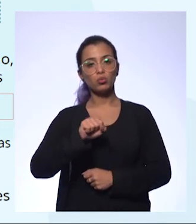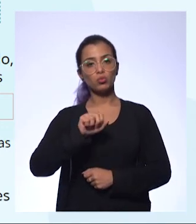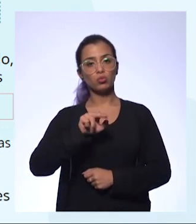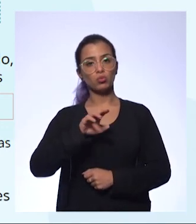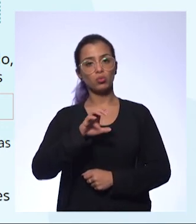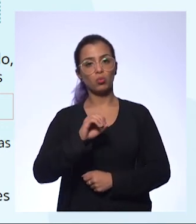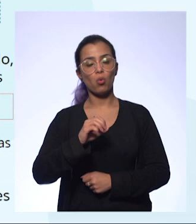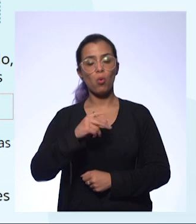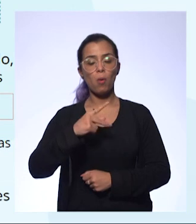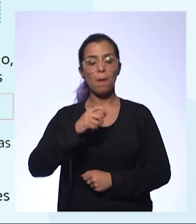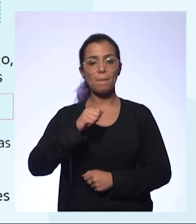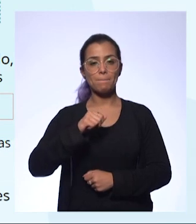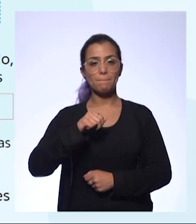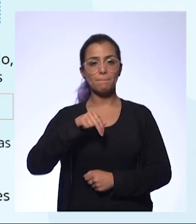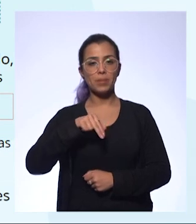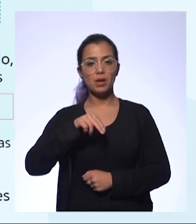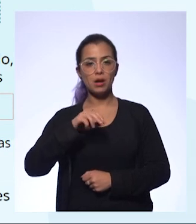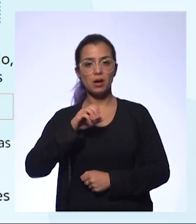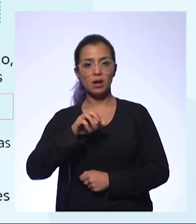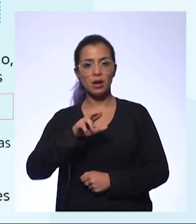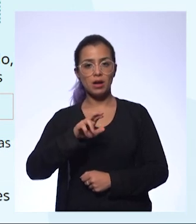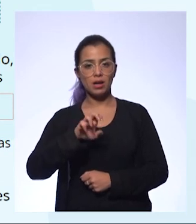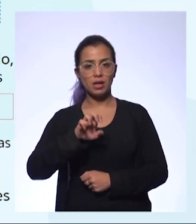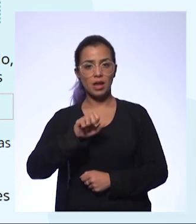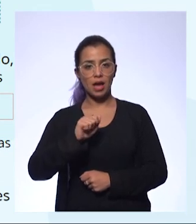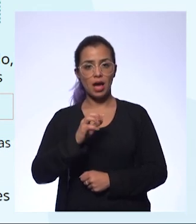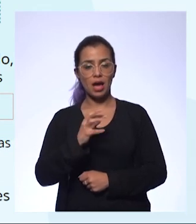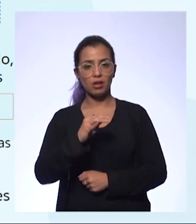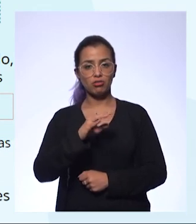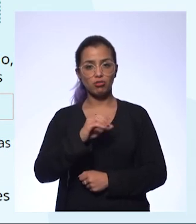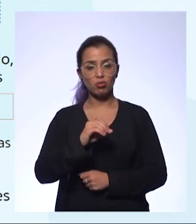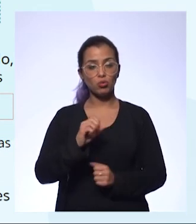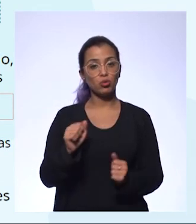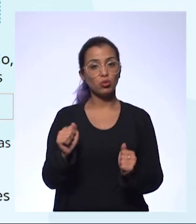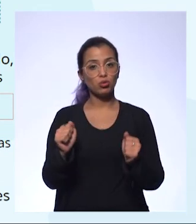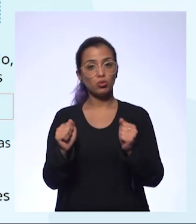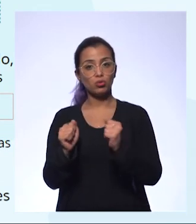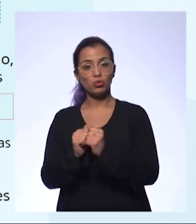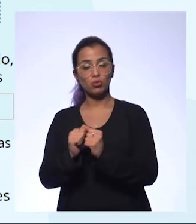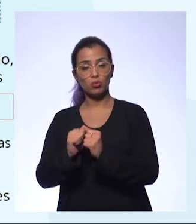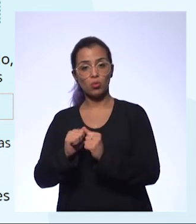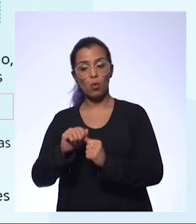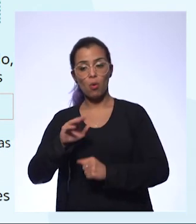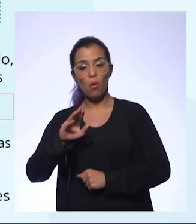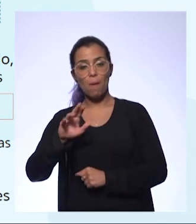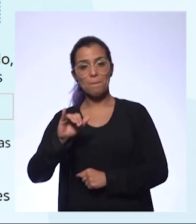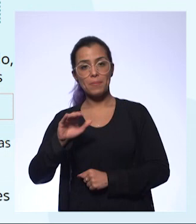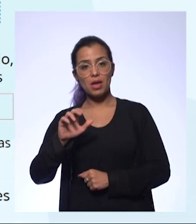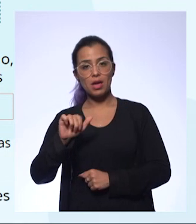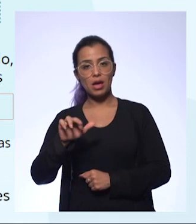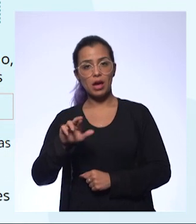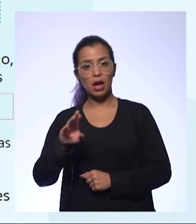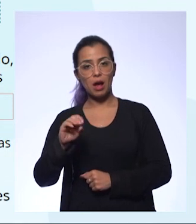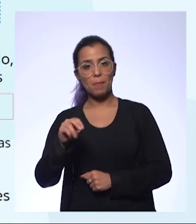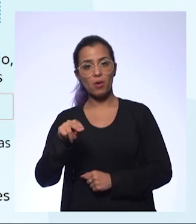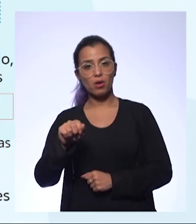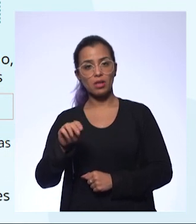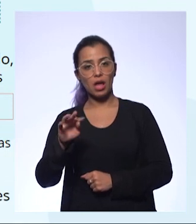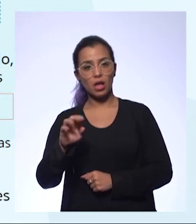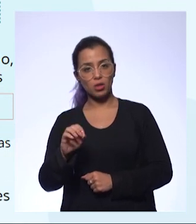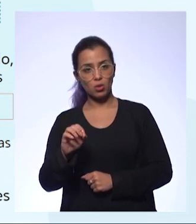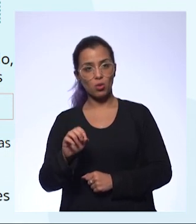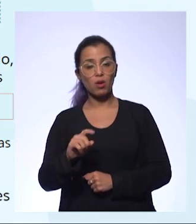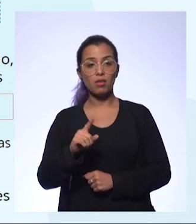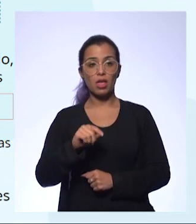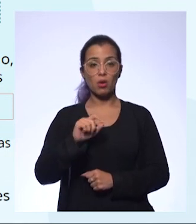libera um suco pancreático juntamente com bicarbonato. E esse bicarbonato vai fazer com que o pH